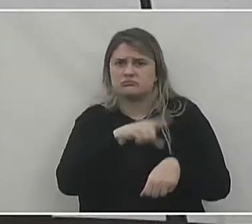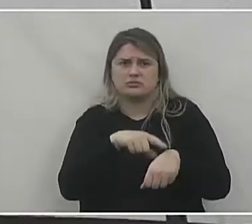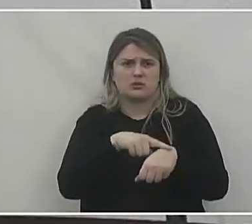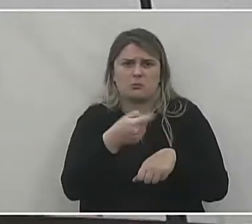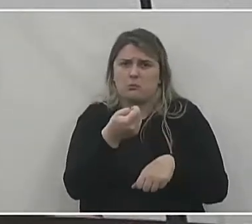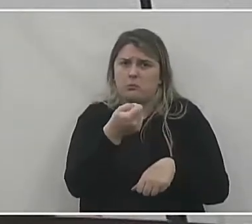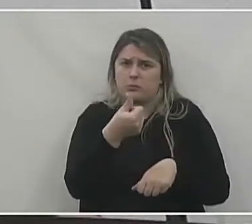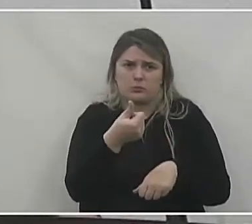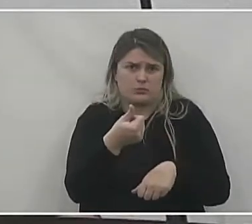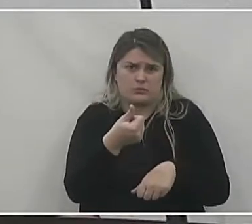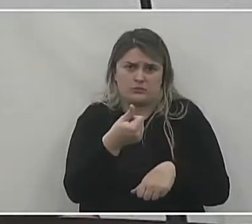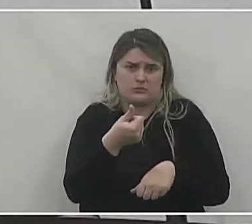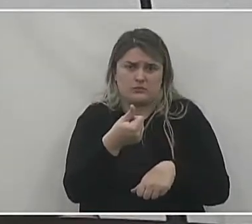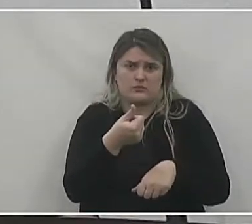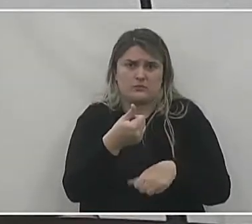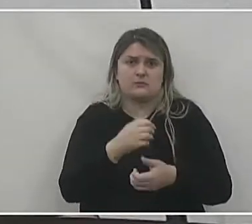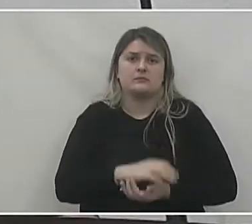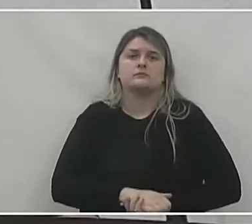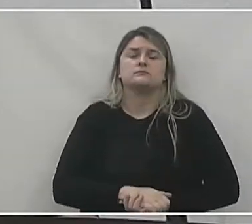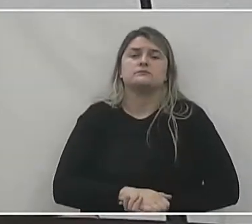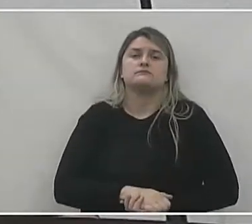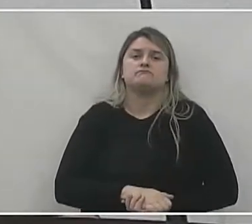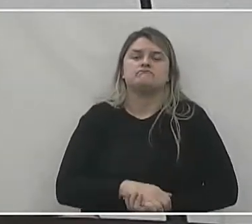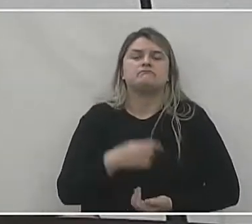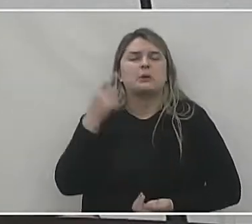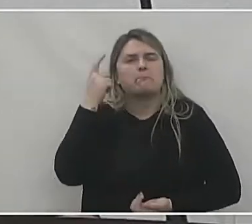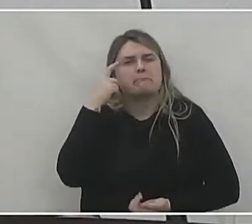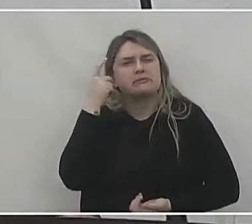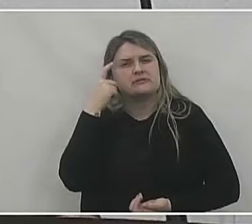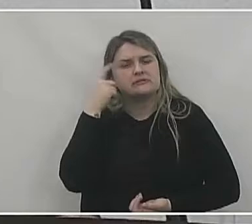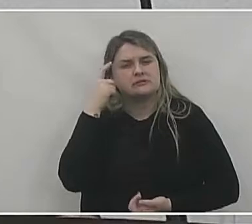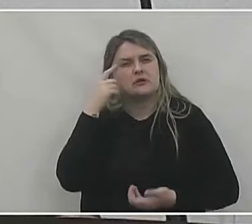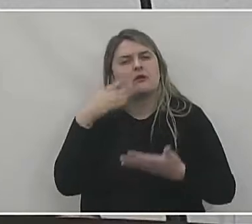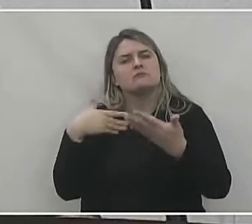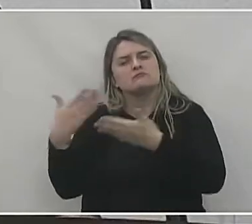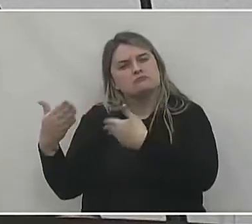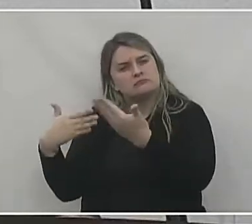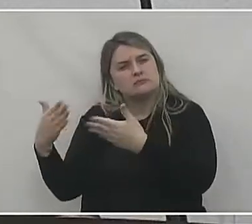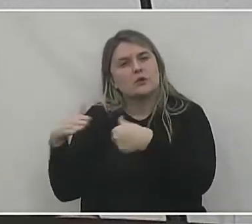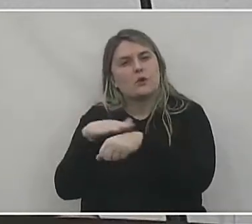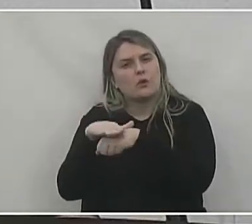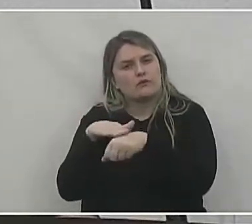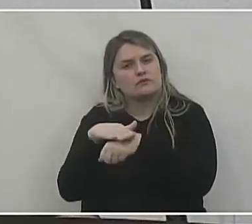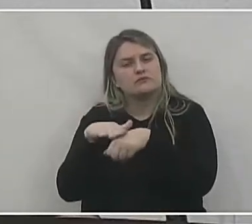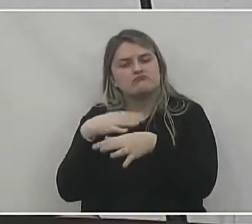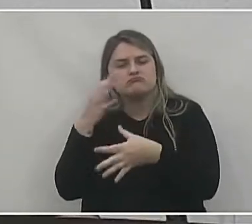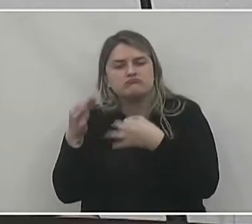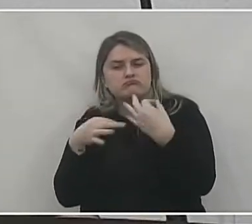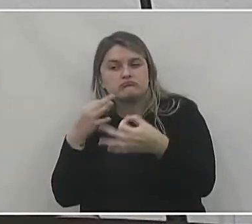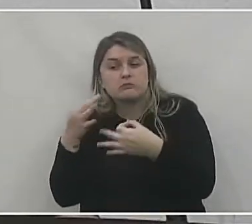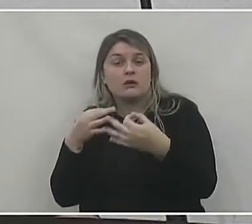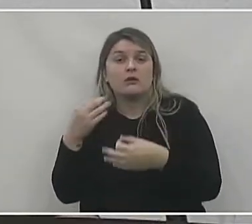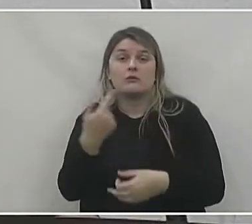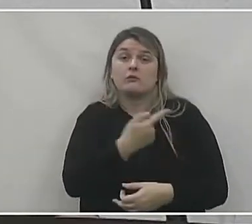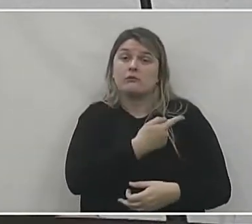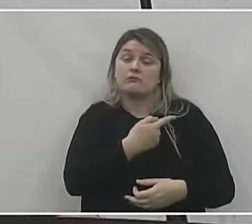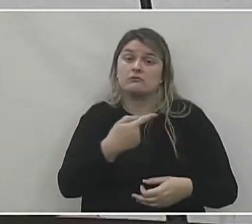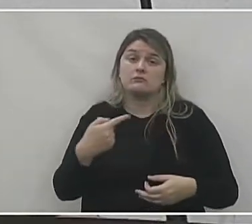São Cristóvão, hoje é um pulo. E eu, pensando nisso, argumentei com esses argumentos e o